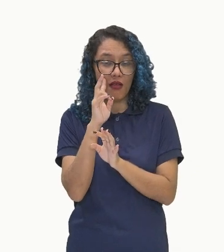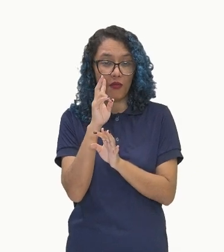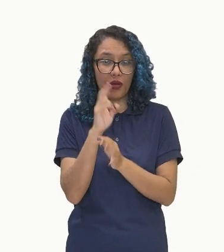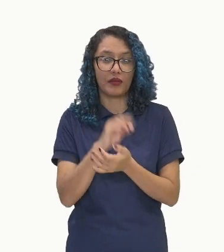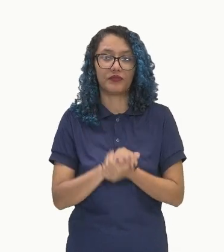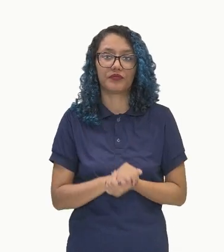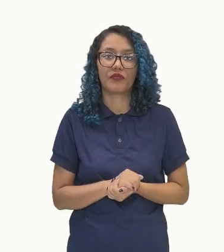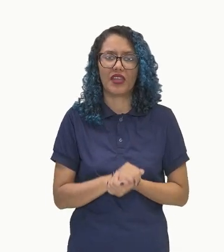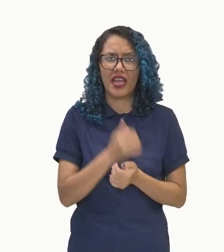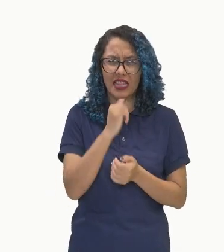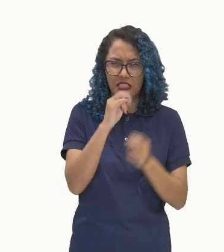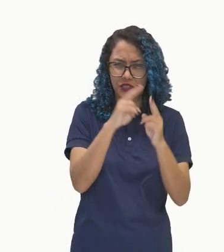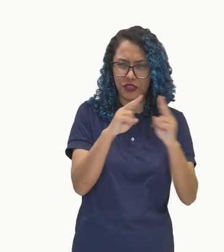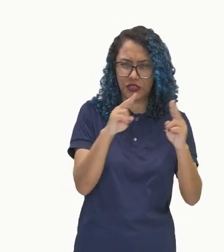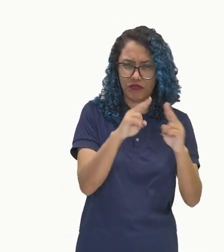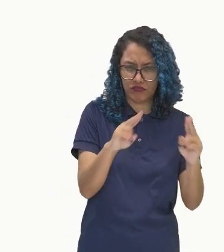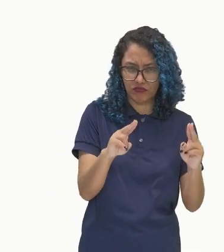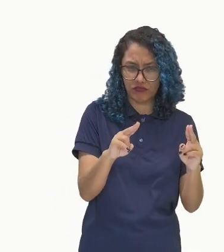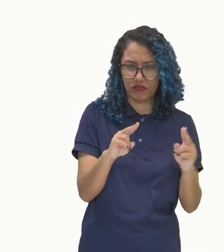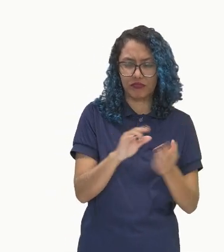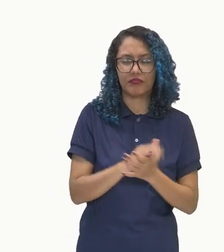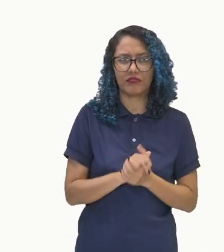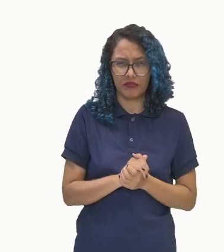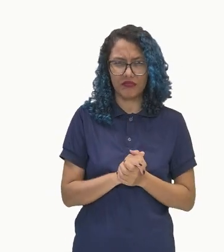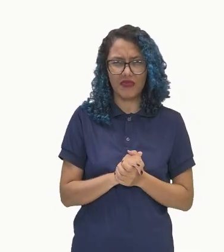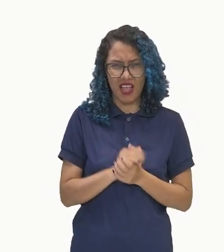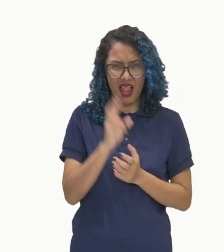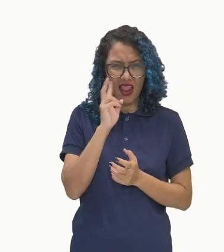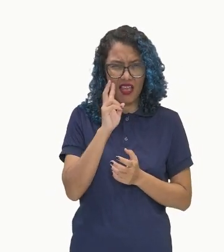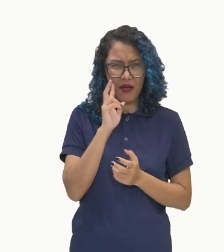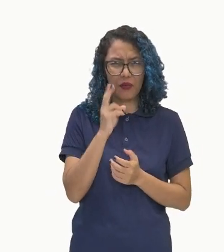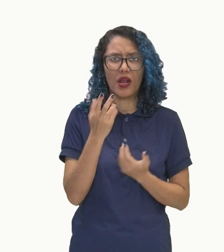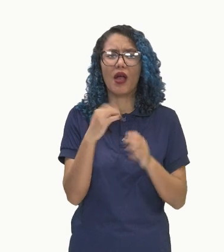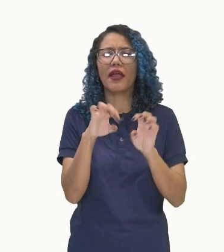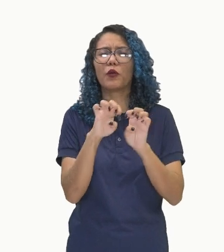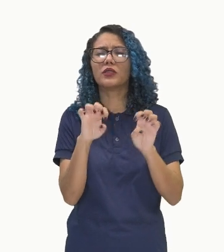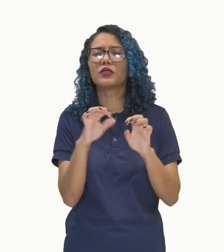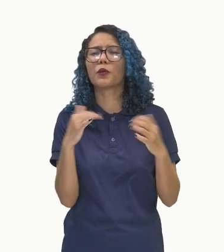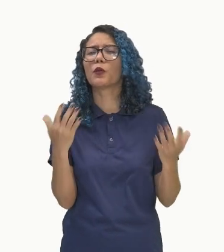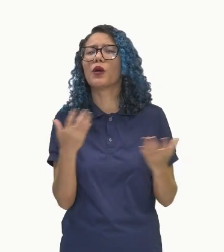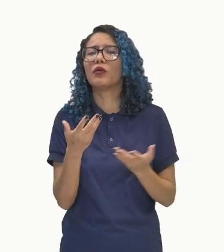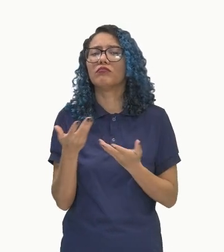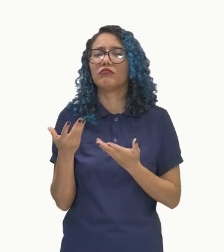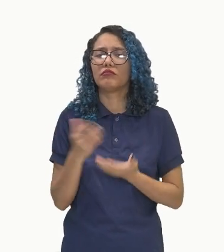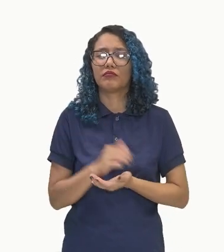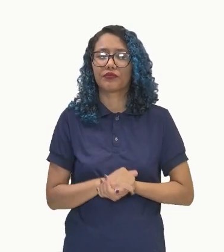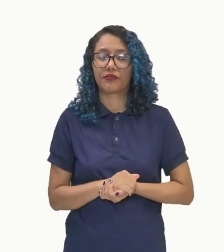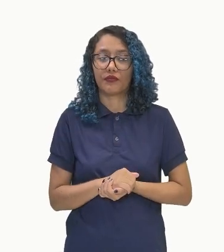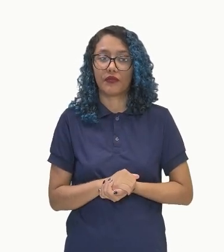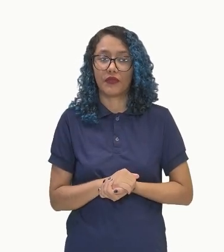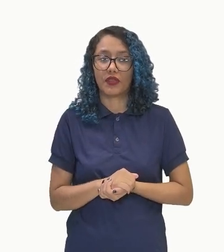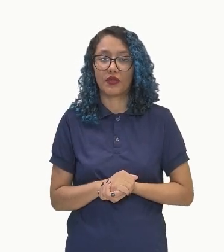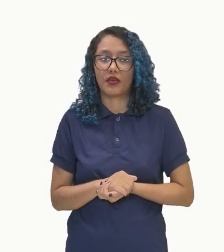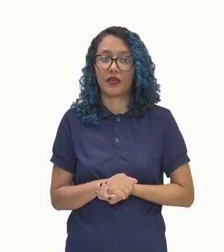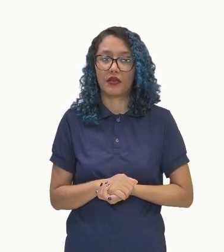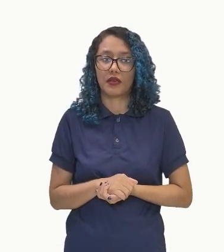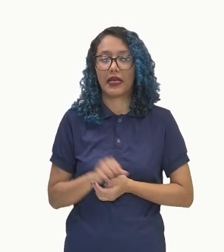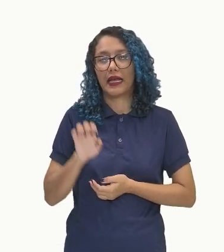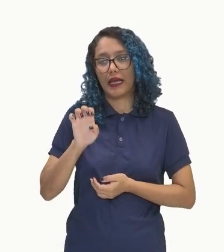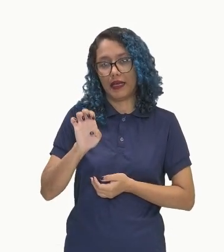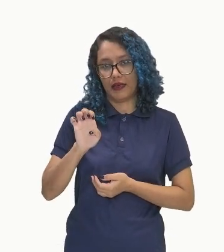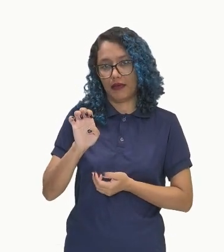elétrica era o quê? A potência vezes o intervalo de